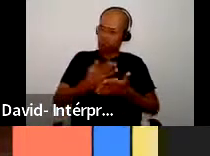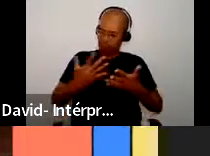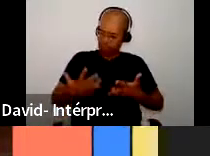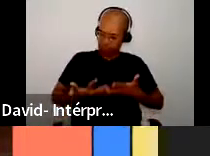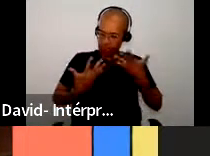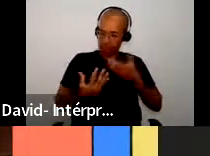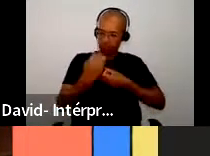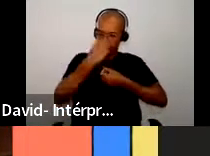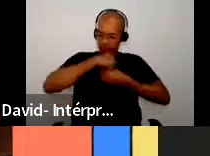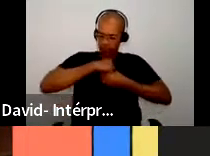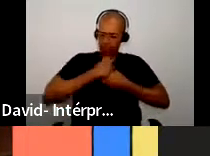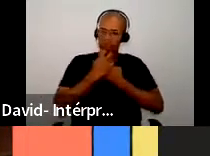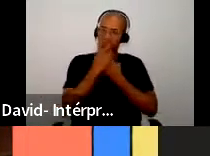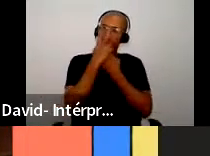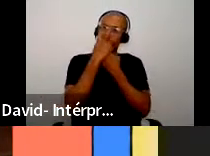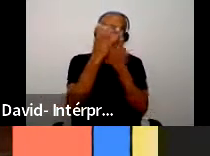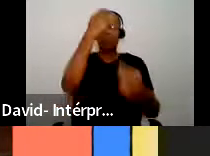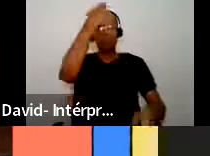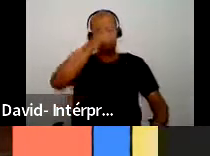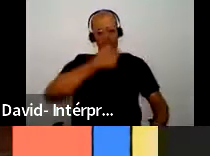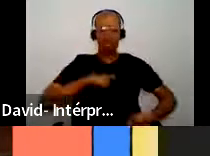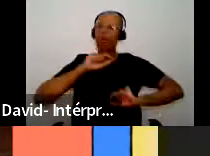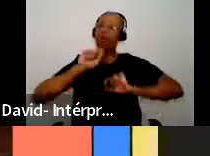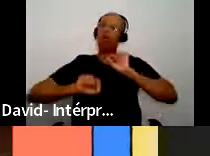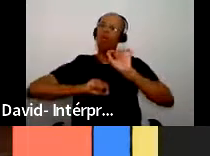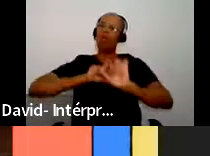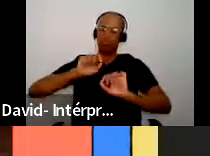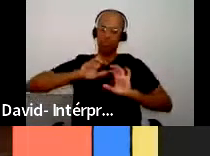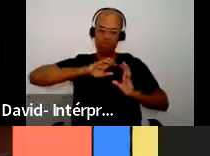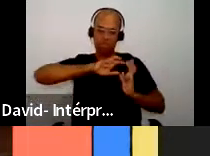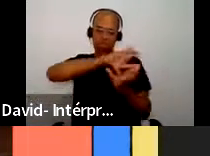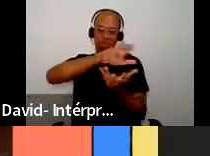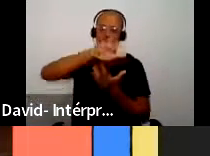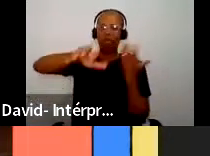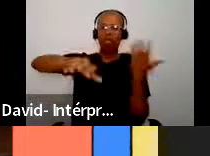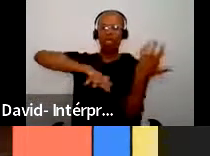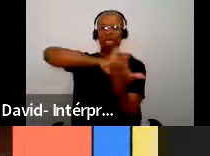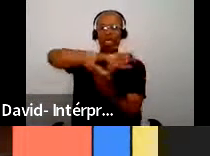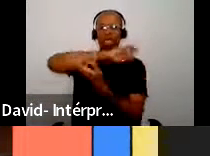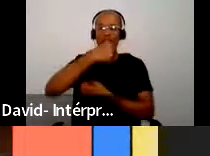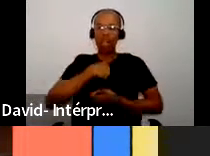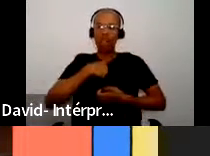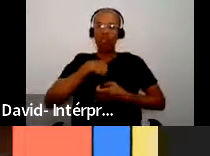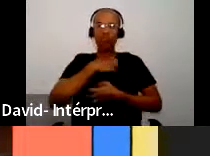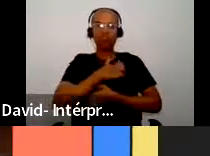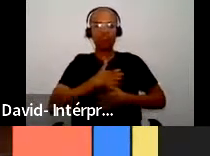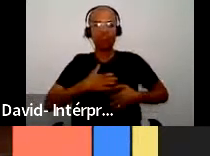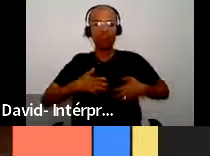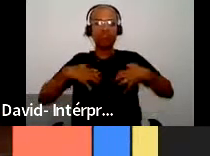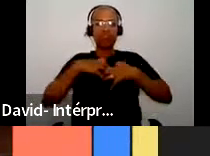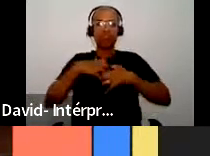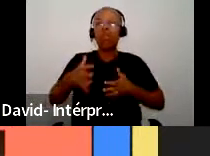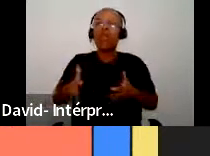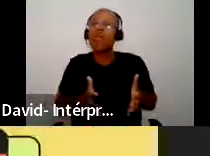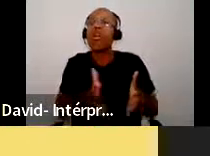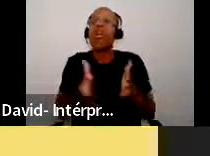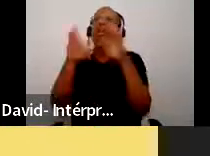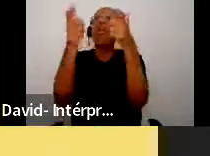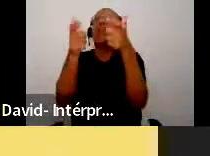minhas raízes e quem eu sou. O mundo tá em caos e eu também estou. não sei pra onde